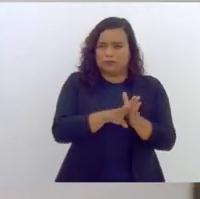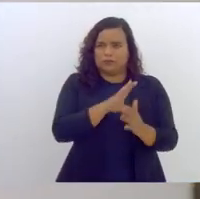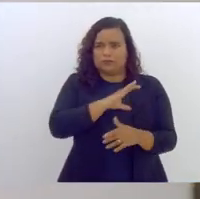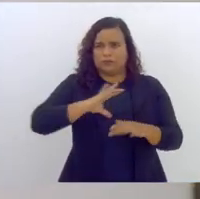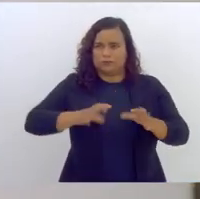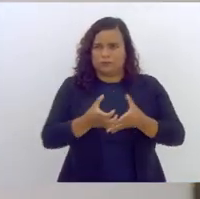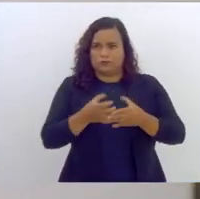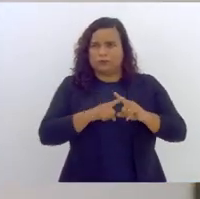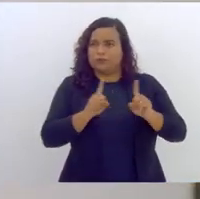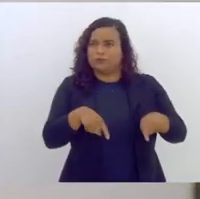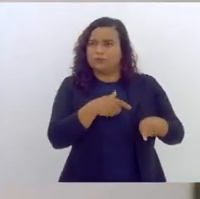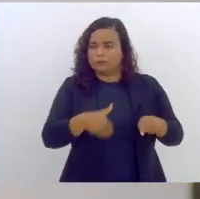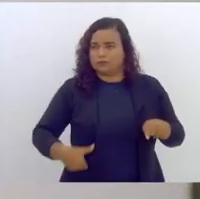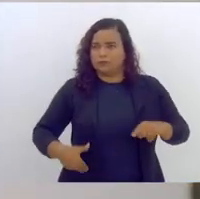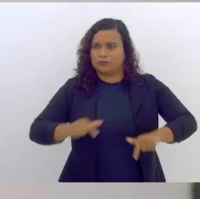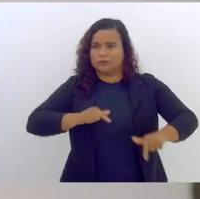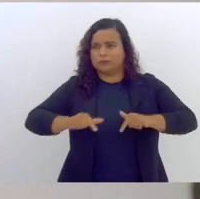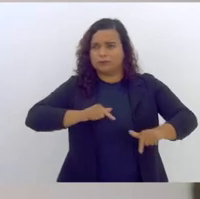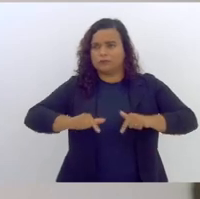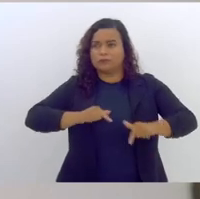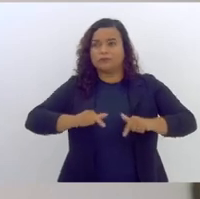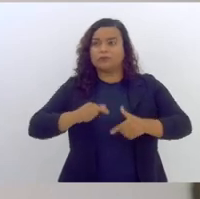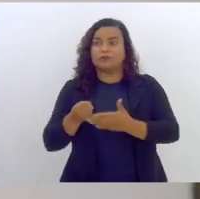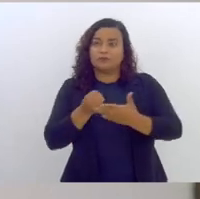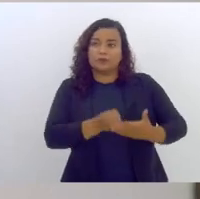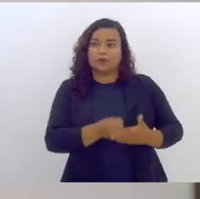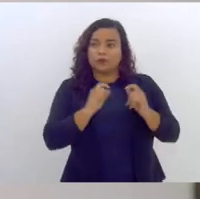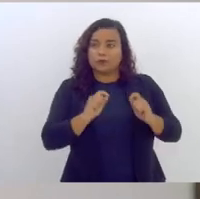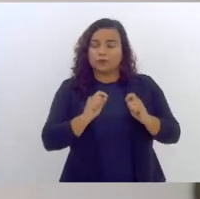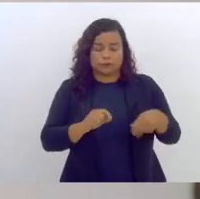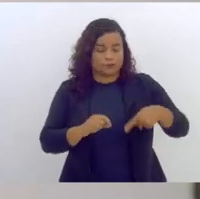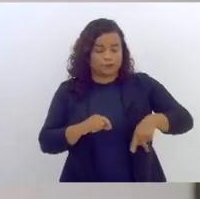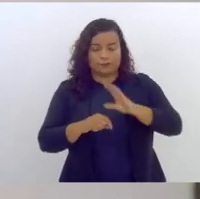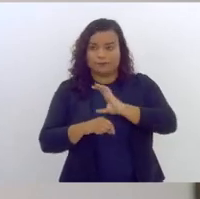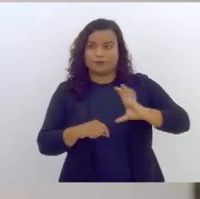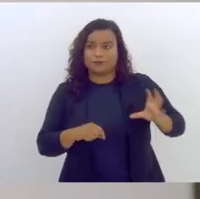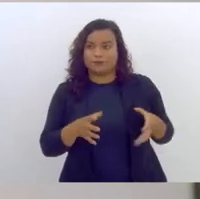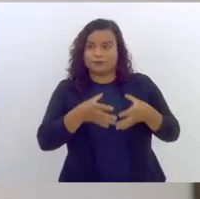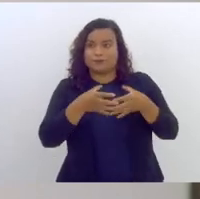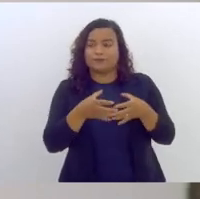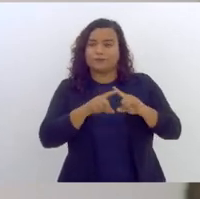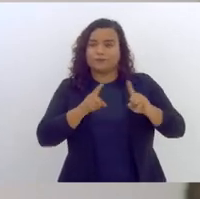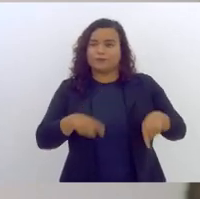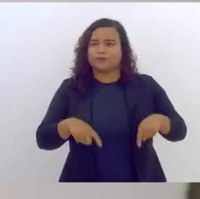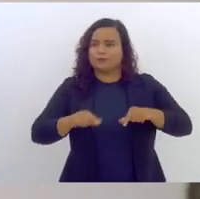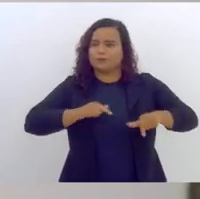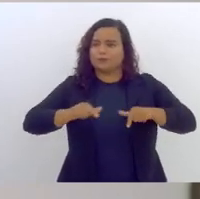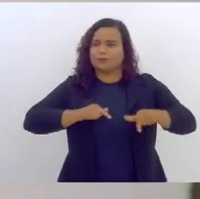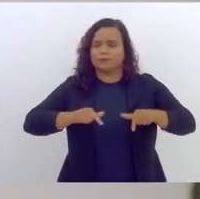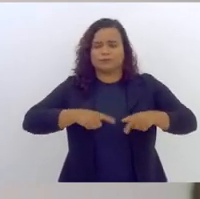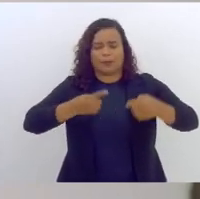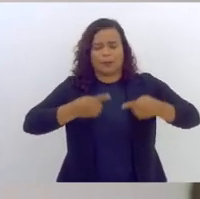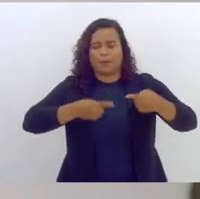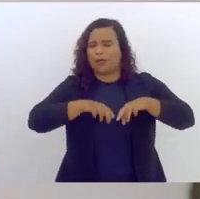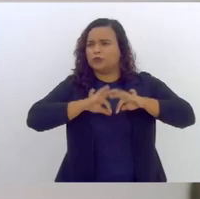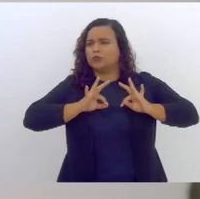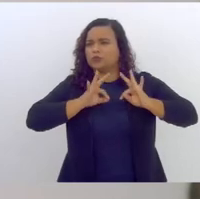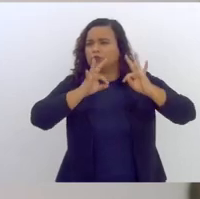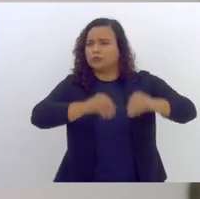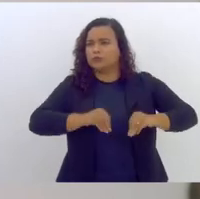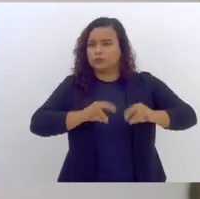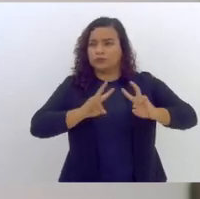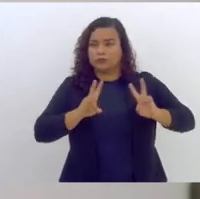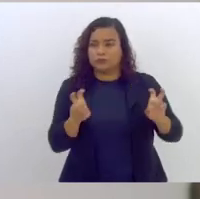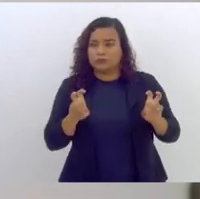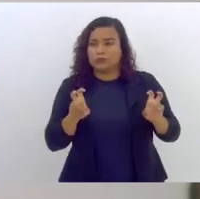de servidores públicos trouxe para a comissão de servidores públicos todos os debates que se travaram